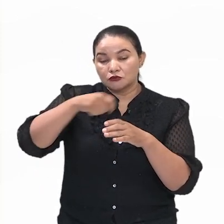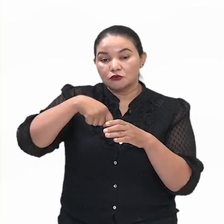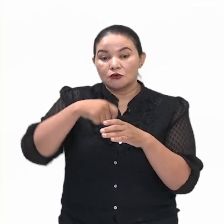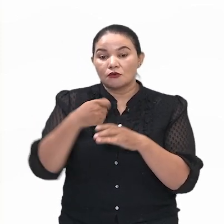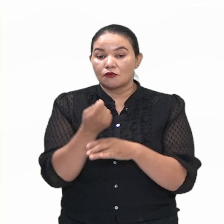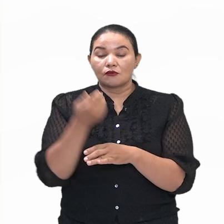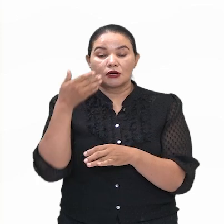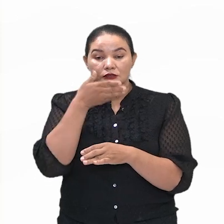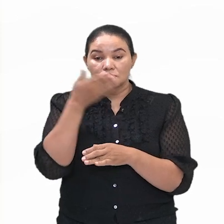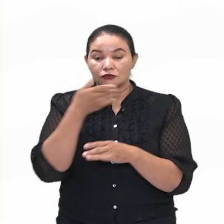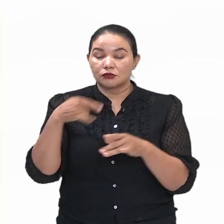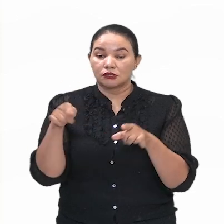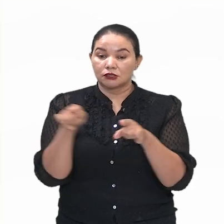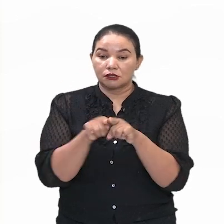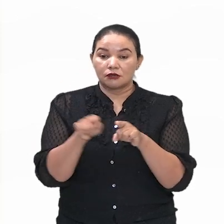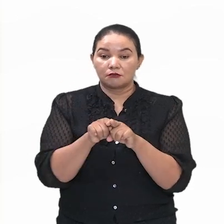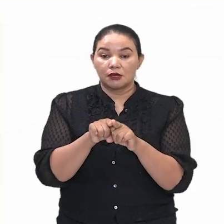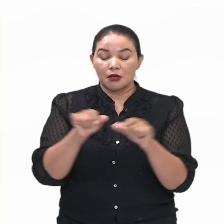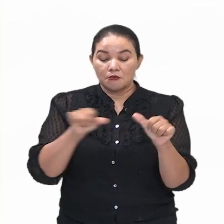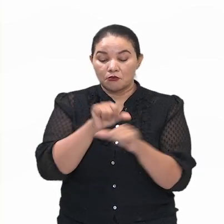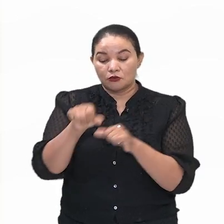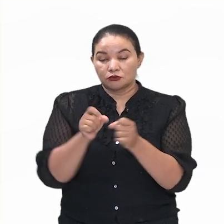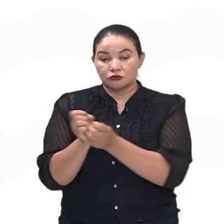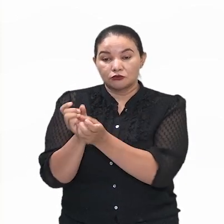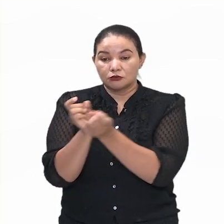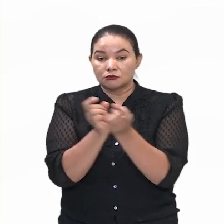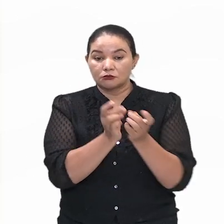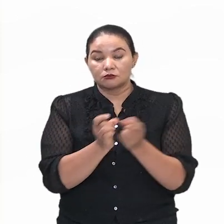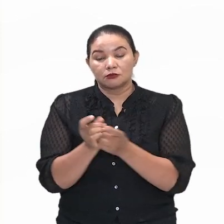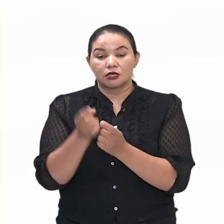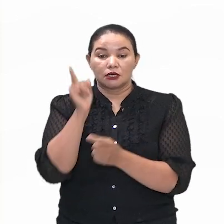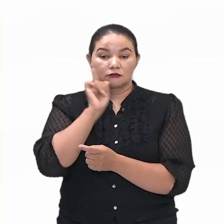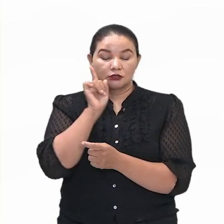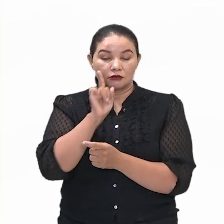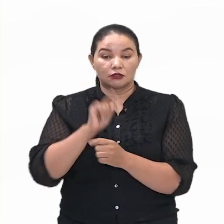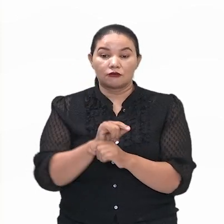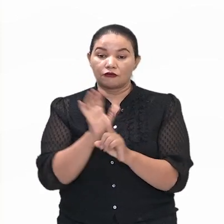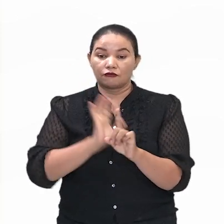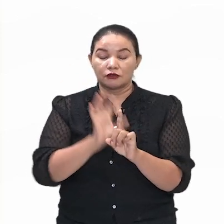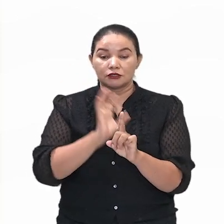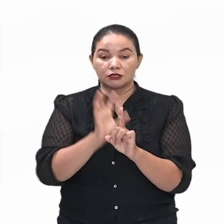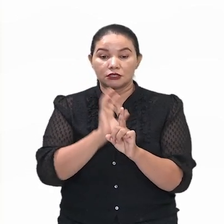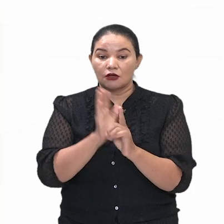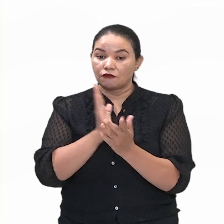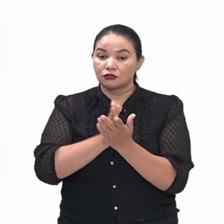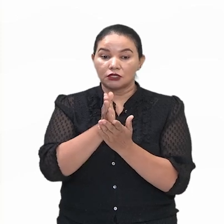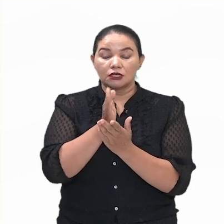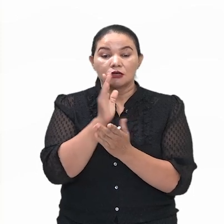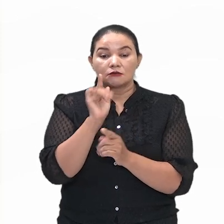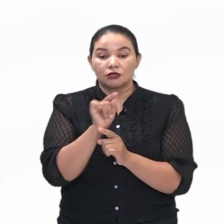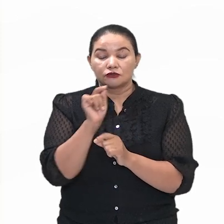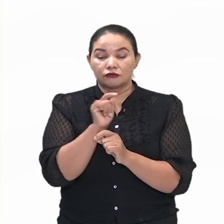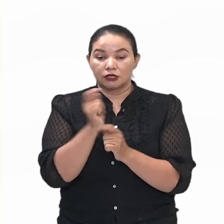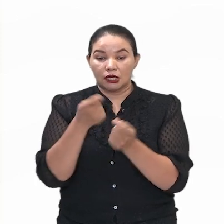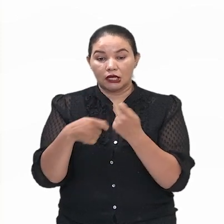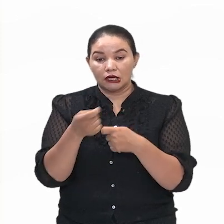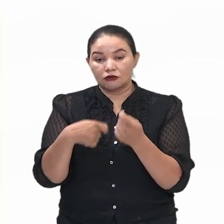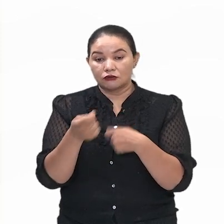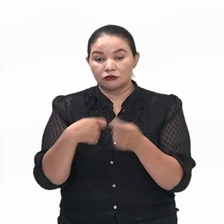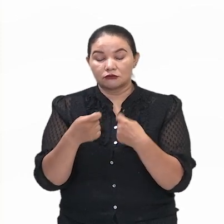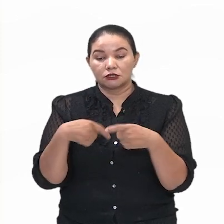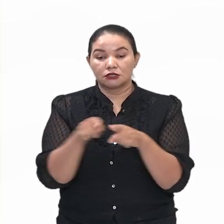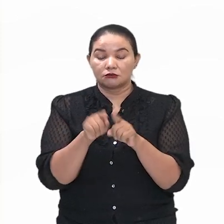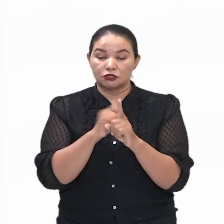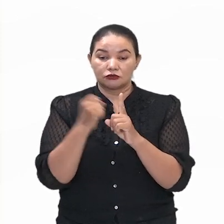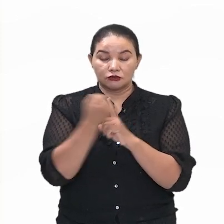nos mercados internacionais, que vai influenciar diretamente a economia e a sociedade